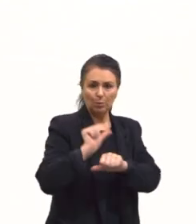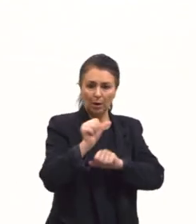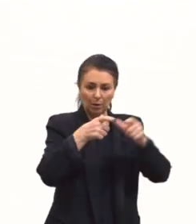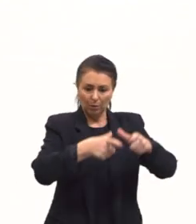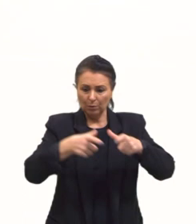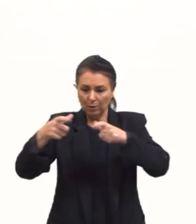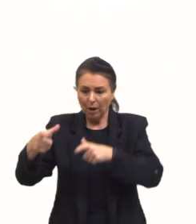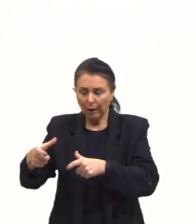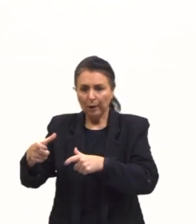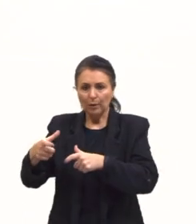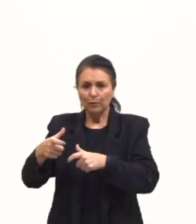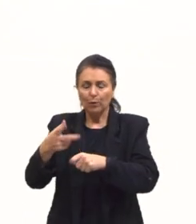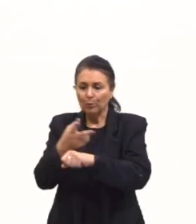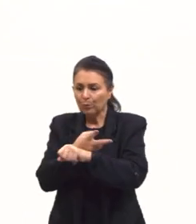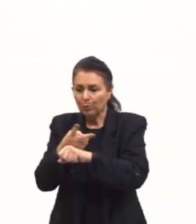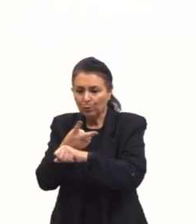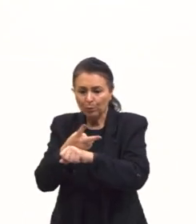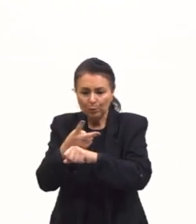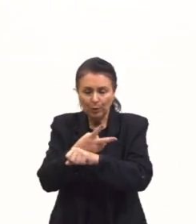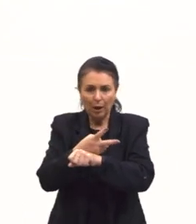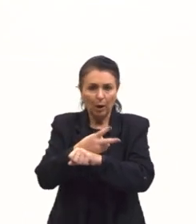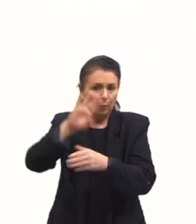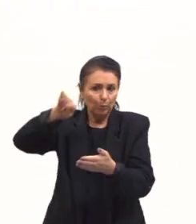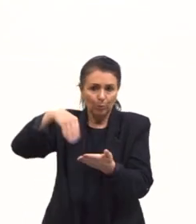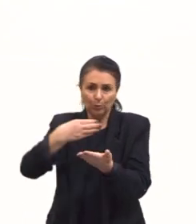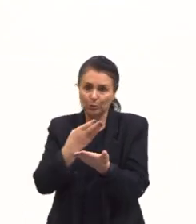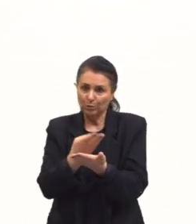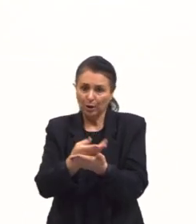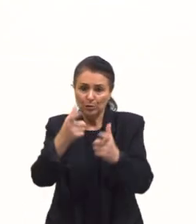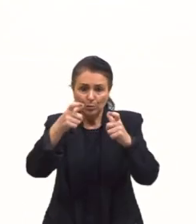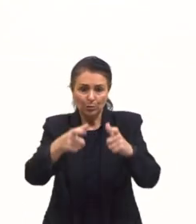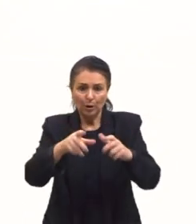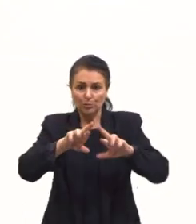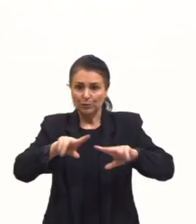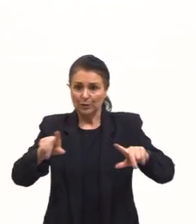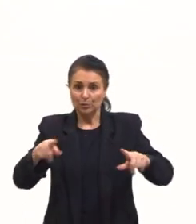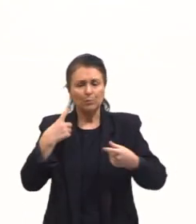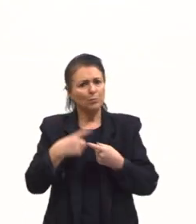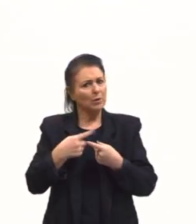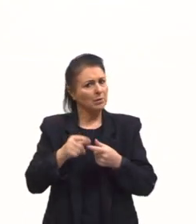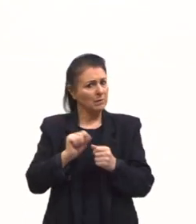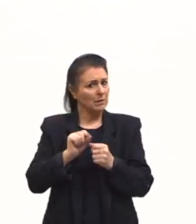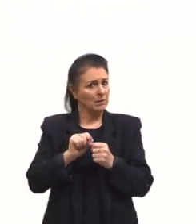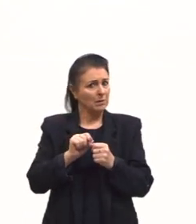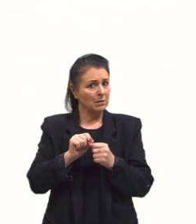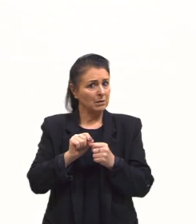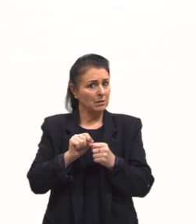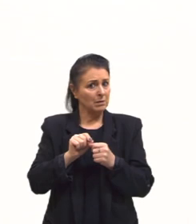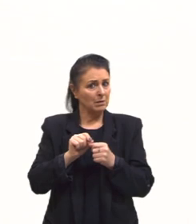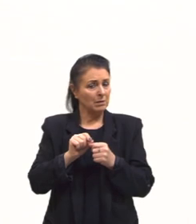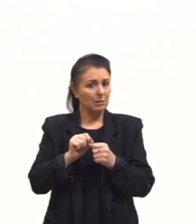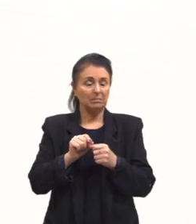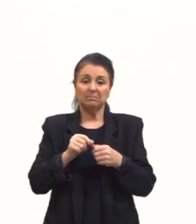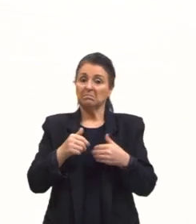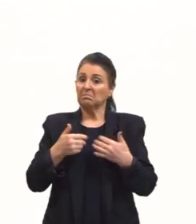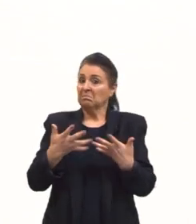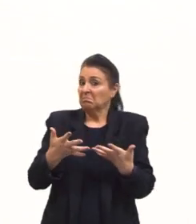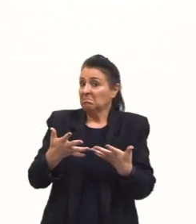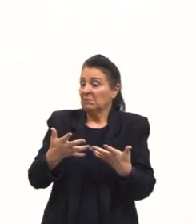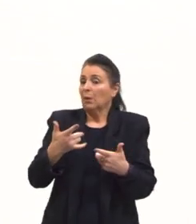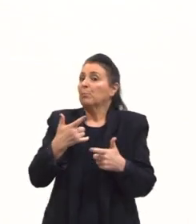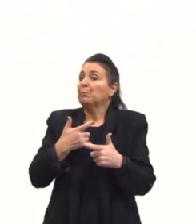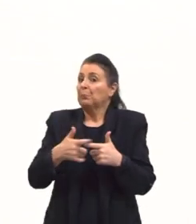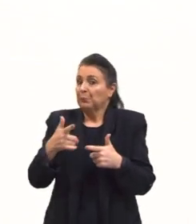caminhavam buscar outras questões Por que que elas vão né porque ela sai do lugar vão para o outro bom desde